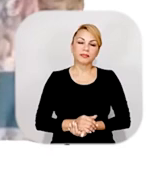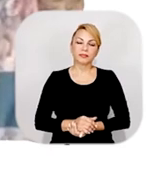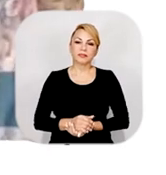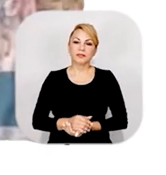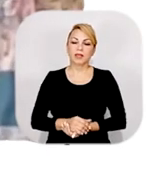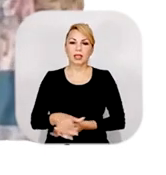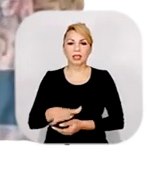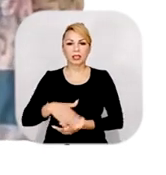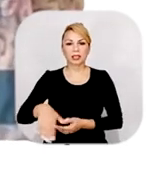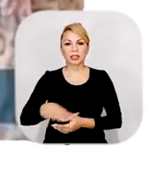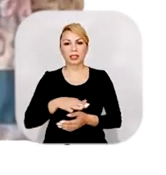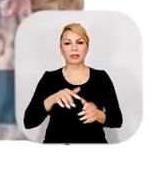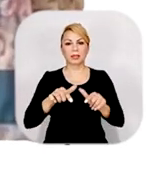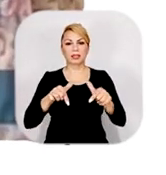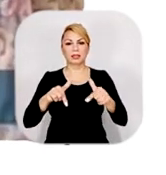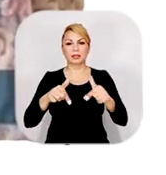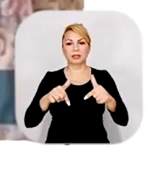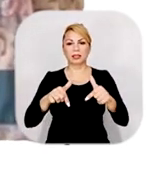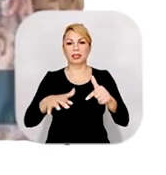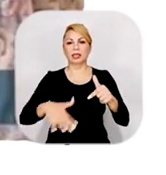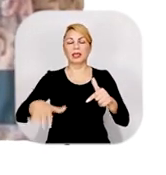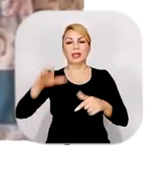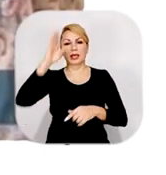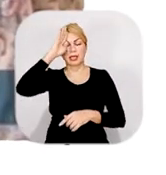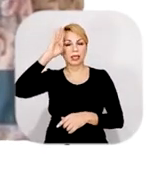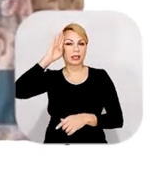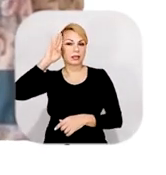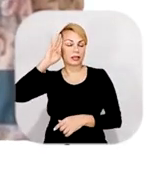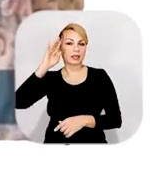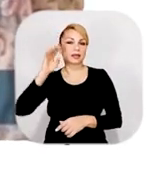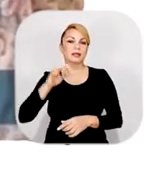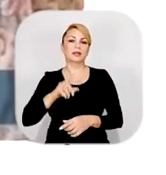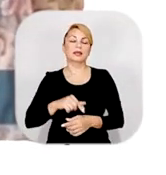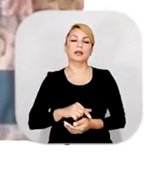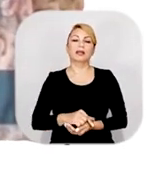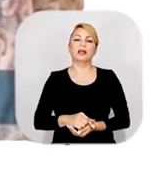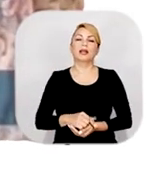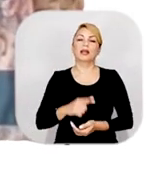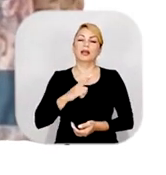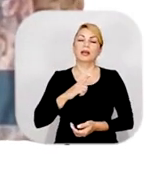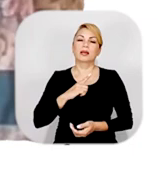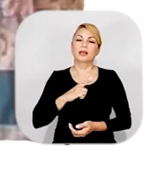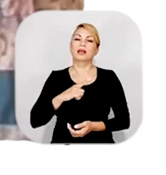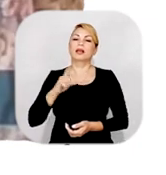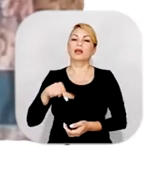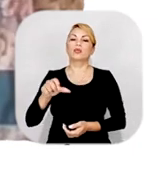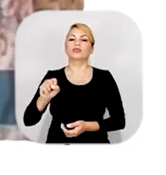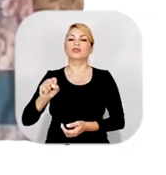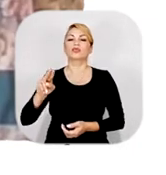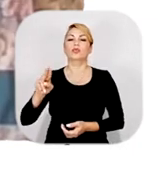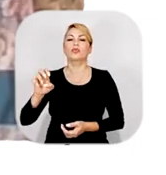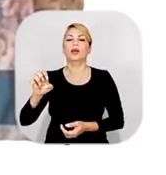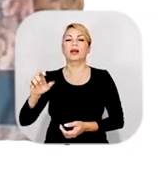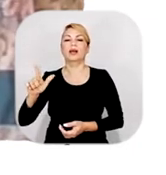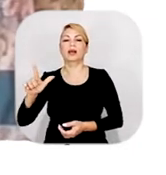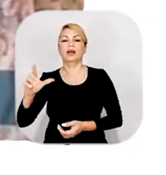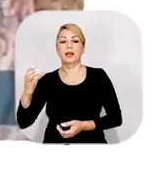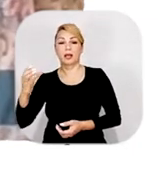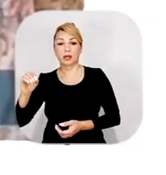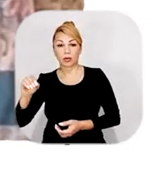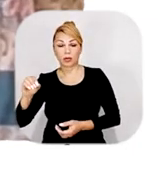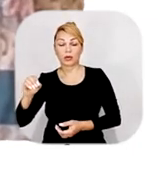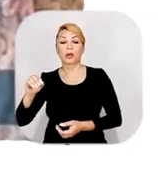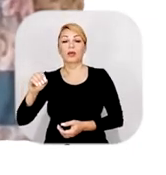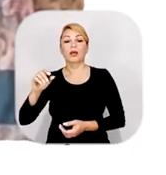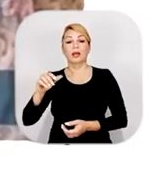acadêmica, foi o Erland Nordenskjöld, um barão sueco, que visitou